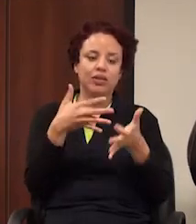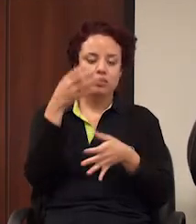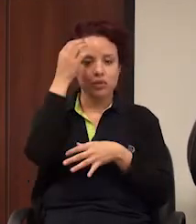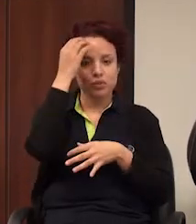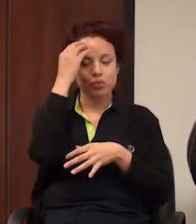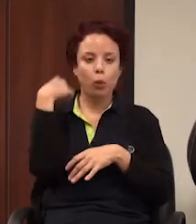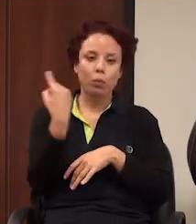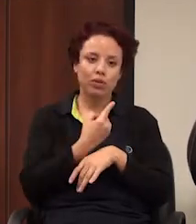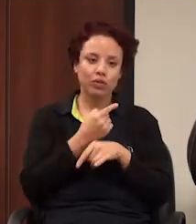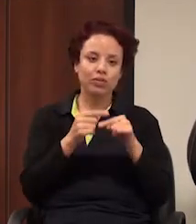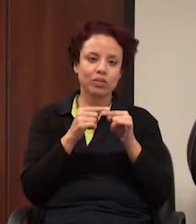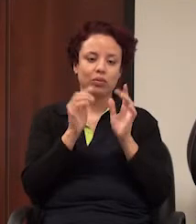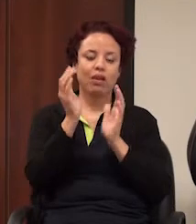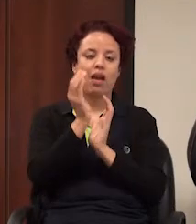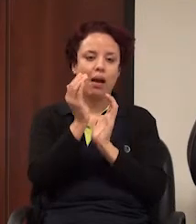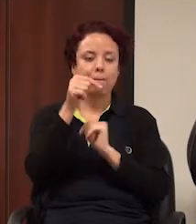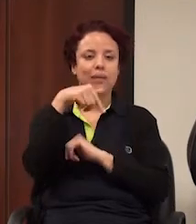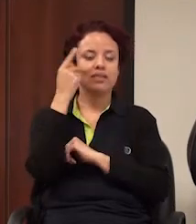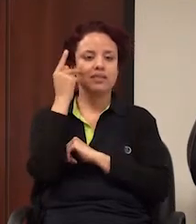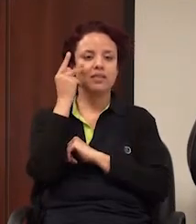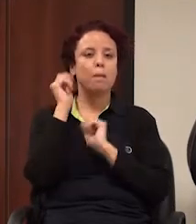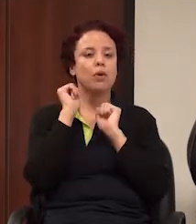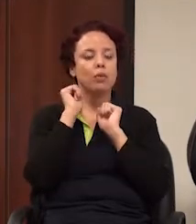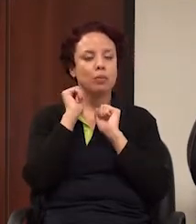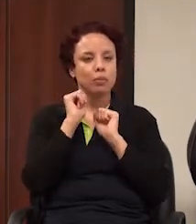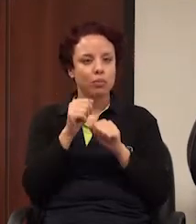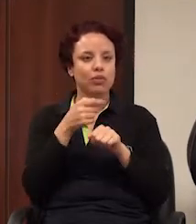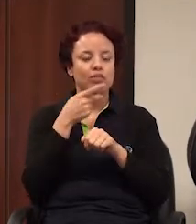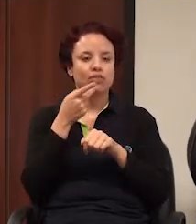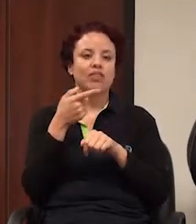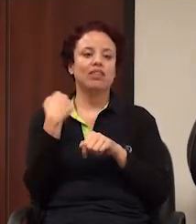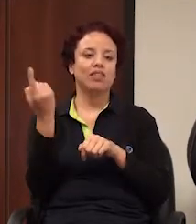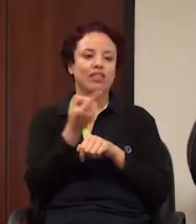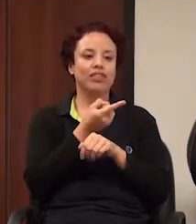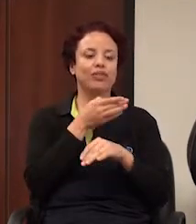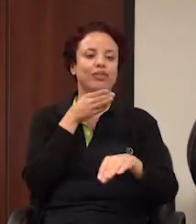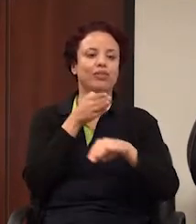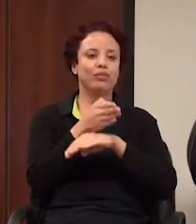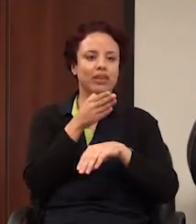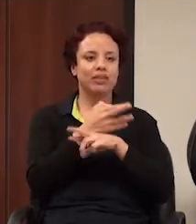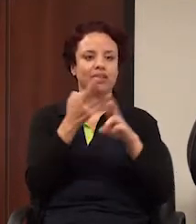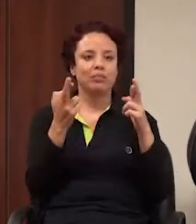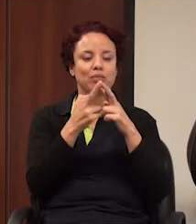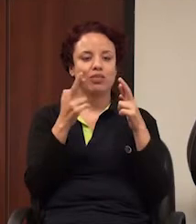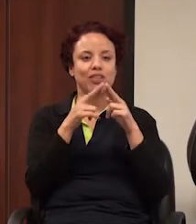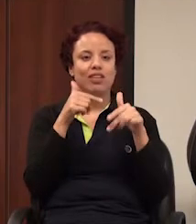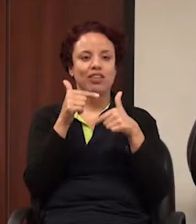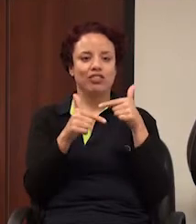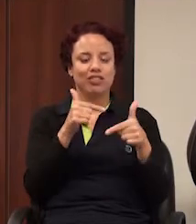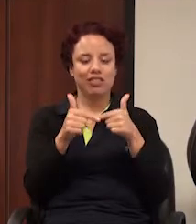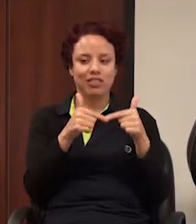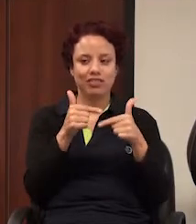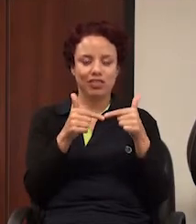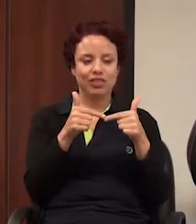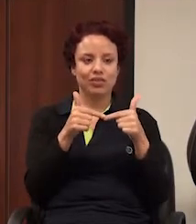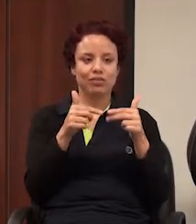ou indiretamente a PAI de São Paulo também pode ser considerada integrante, né, da rede de serviços, né, que